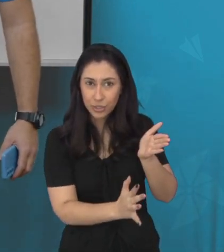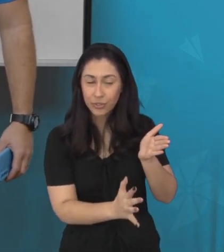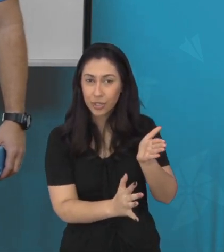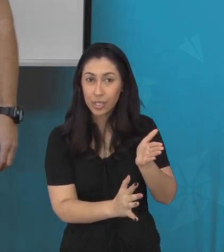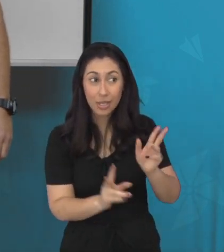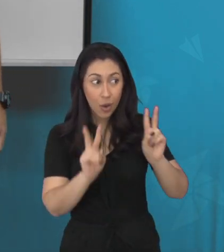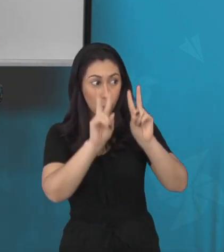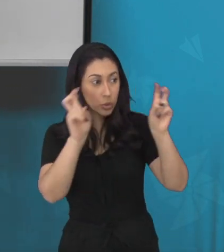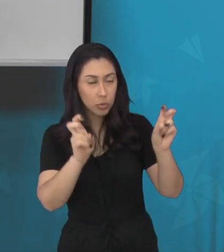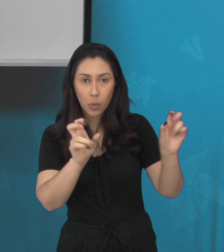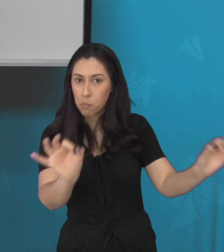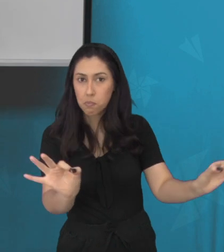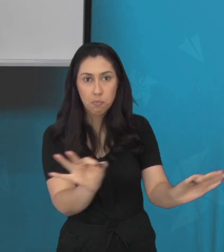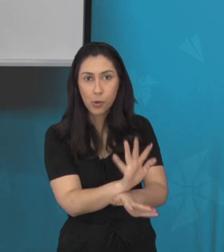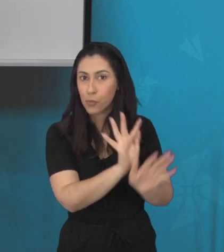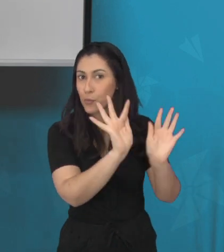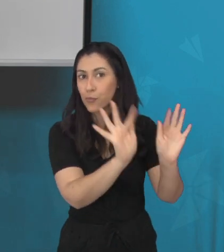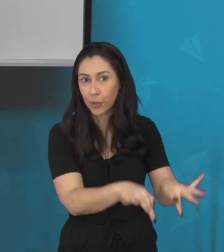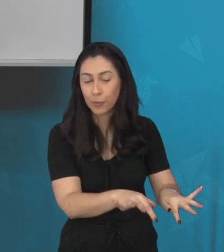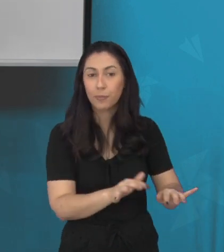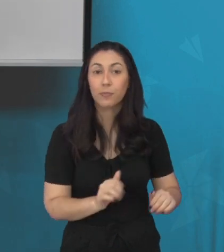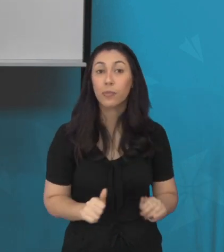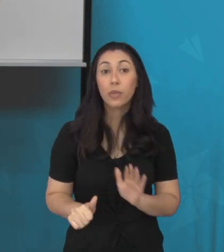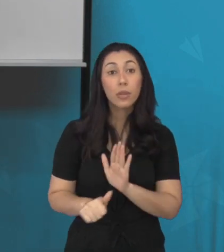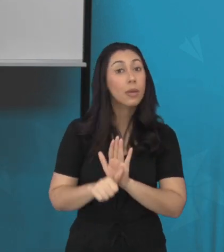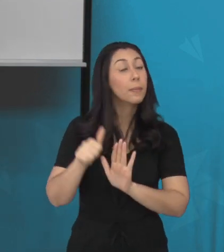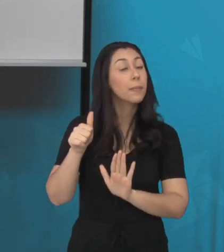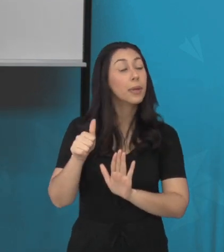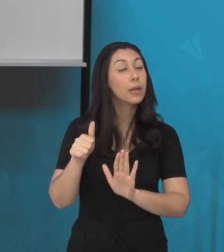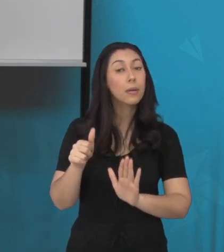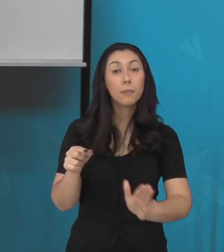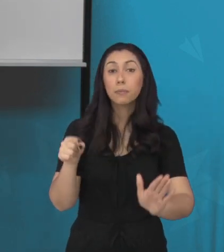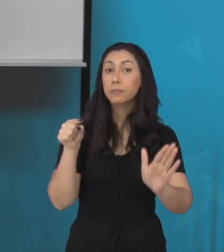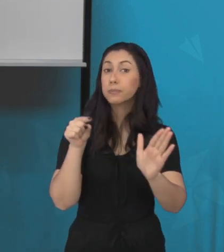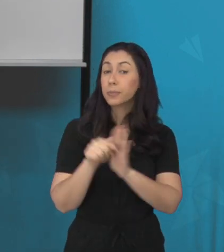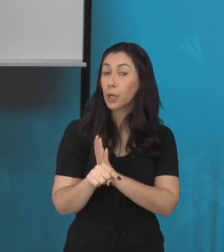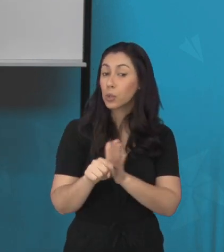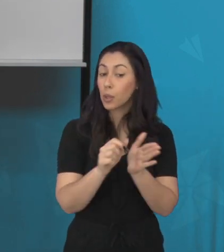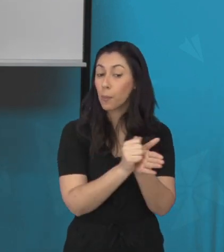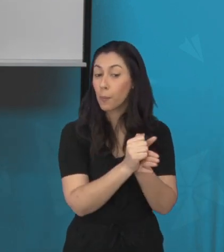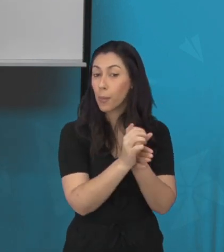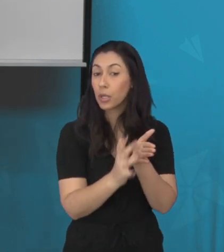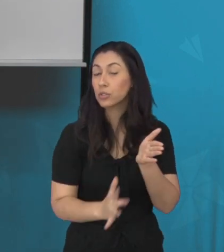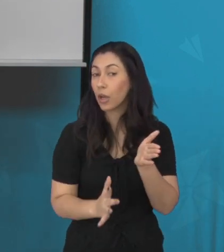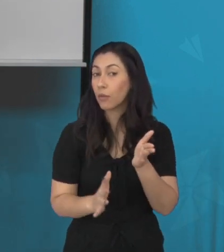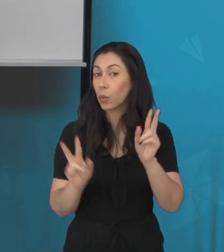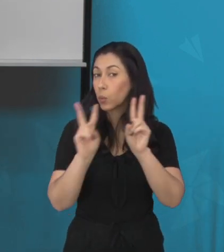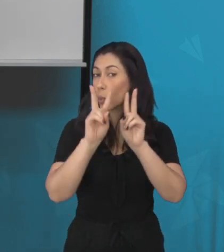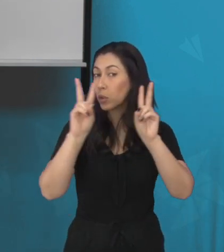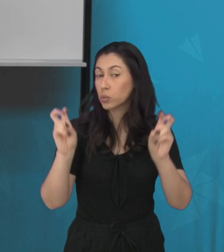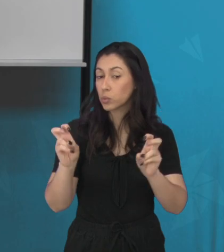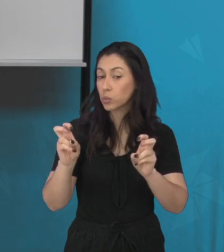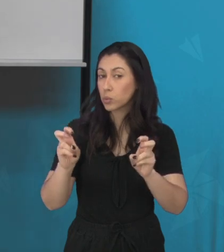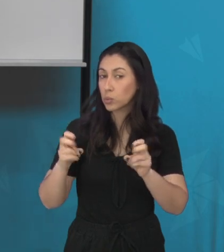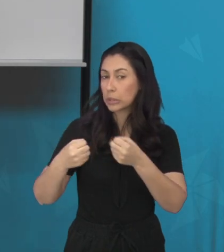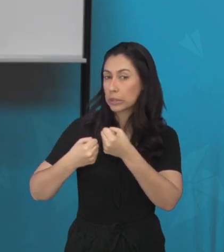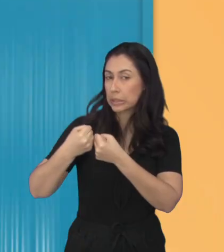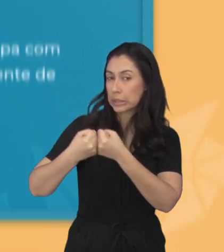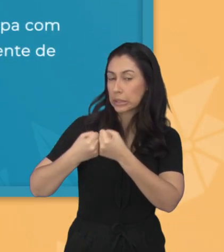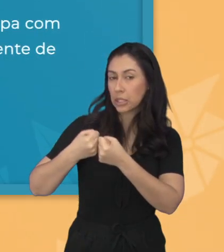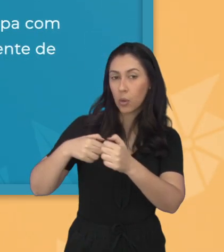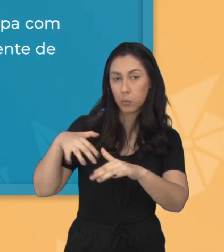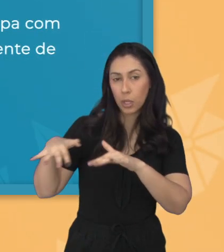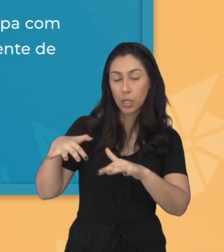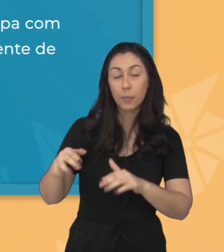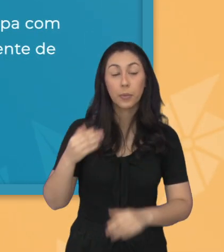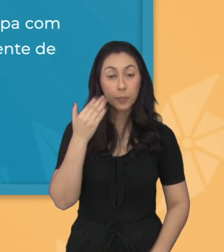terminaremos esse assunto. Vamos lá. Primeiro exercício sobre atrito dinâmico.